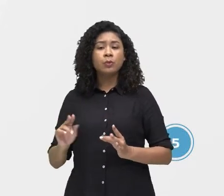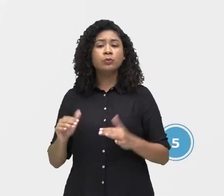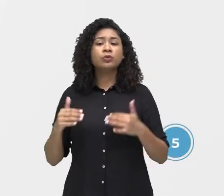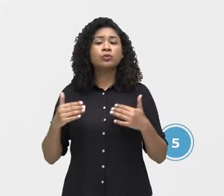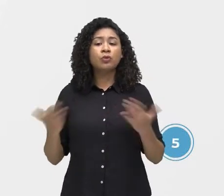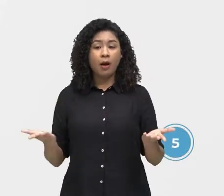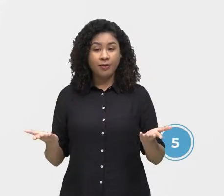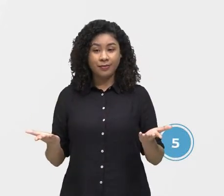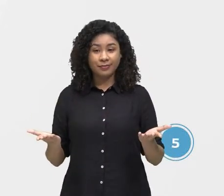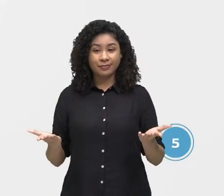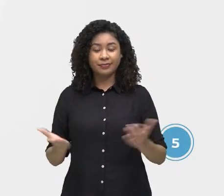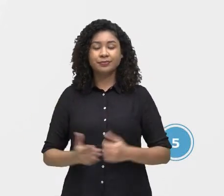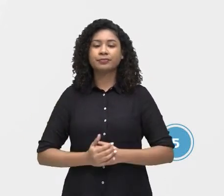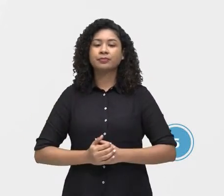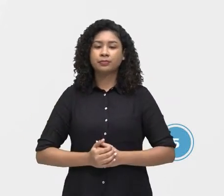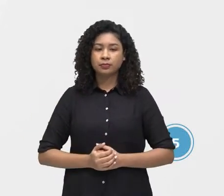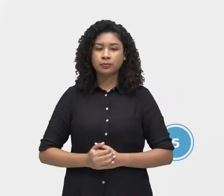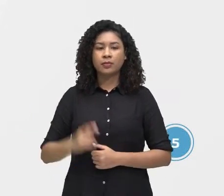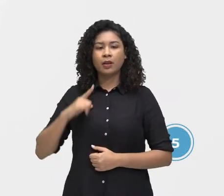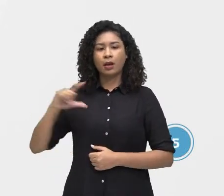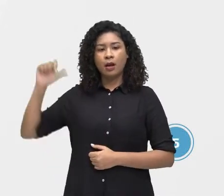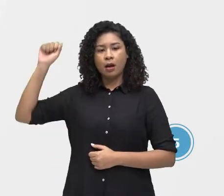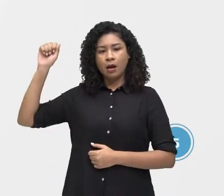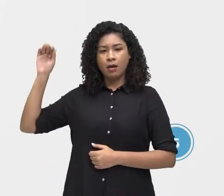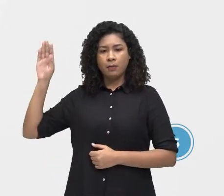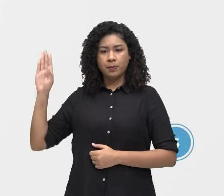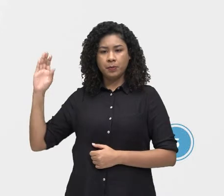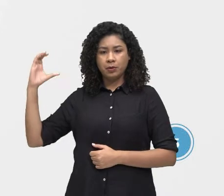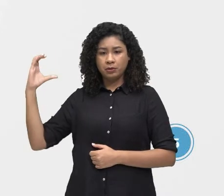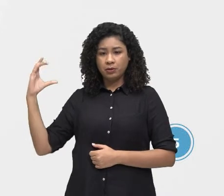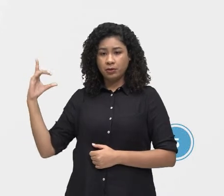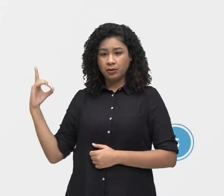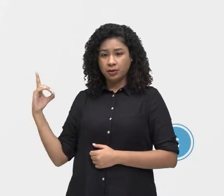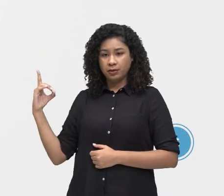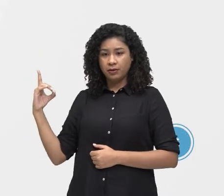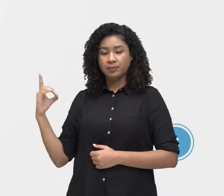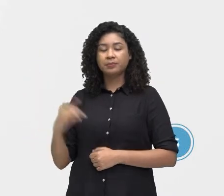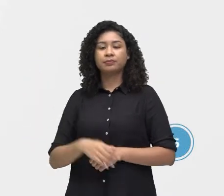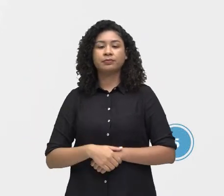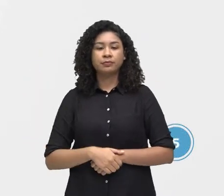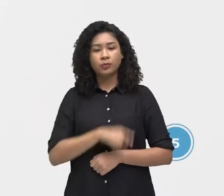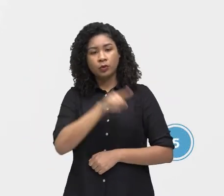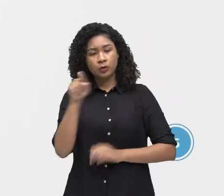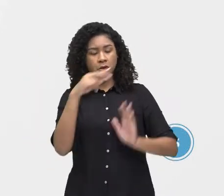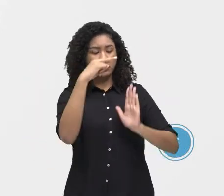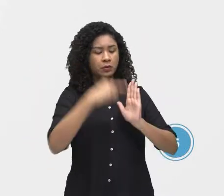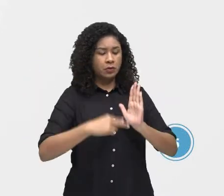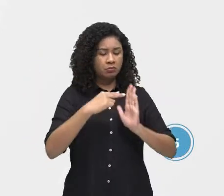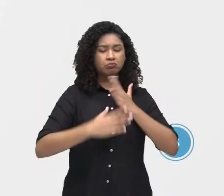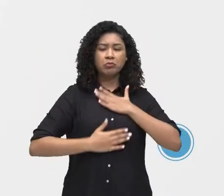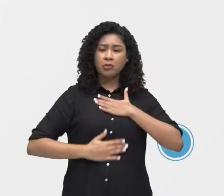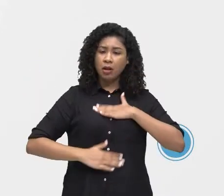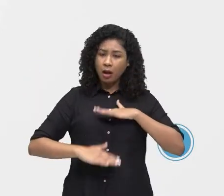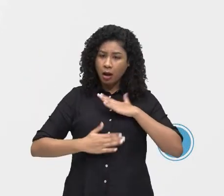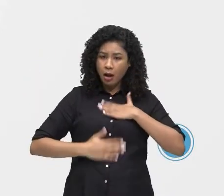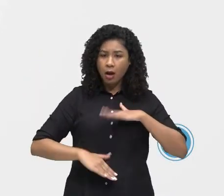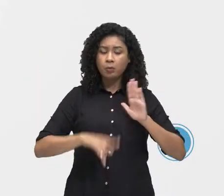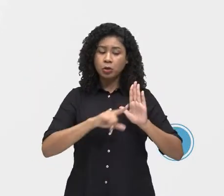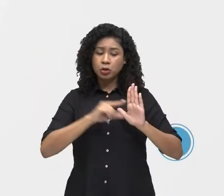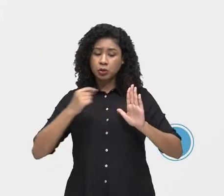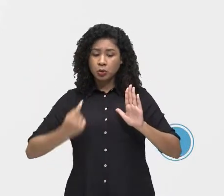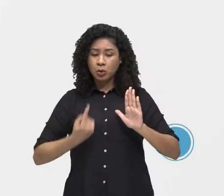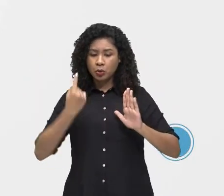o nome de, e aí nós temos aí tripsina, pepsina, bile e amilase. Então leiam a questão com calma, marquem a